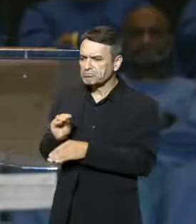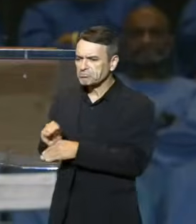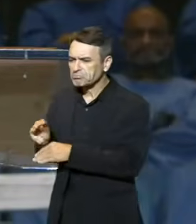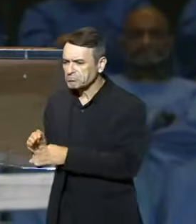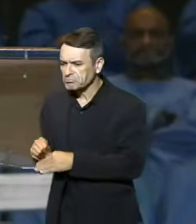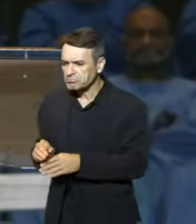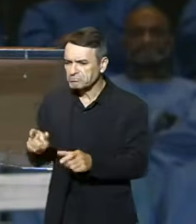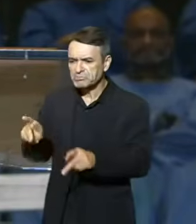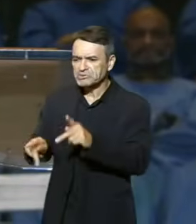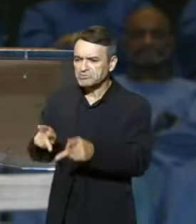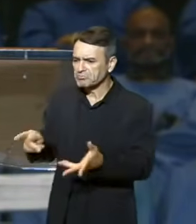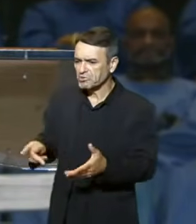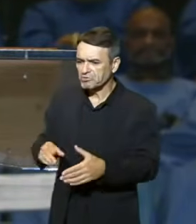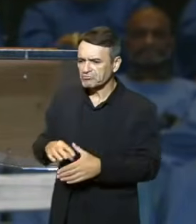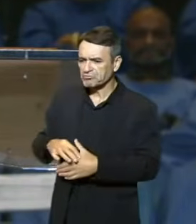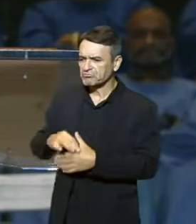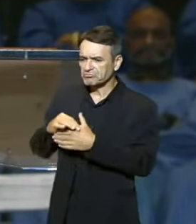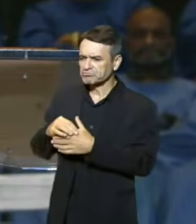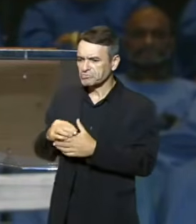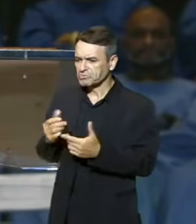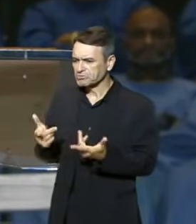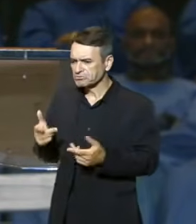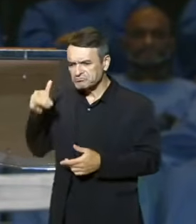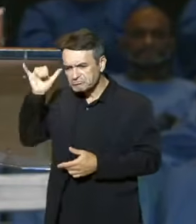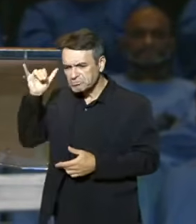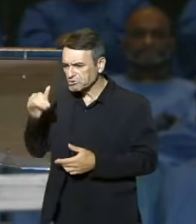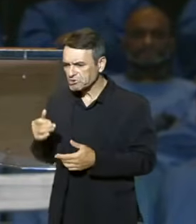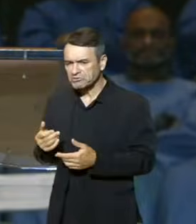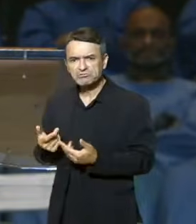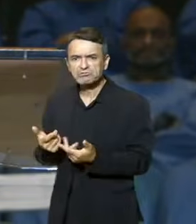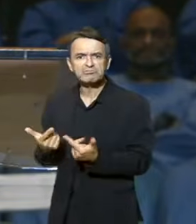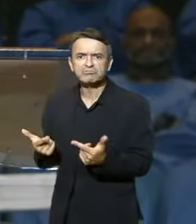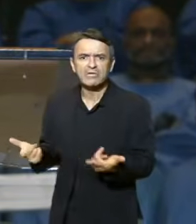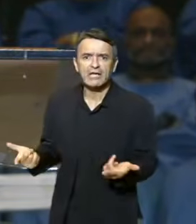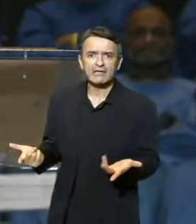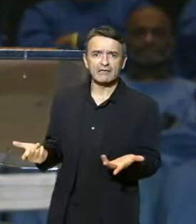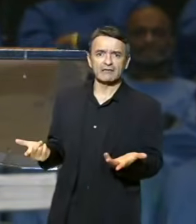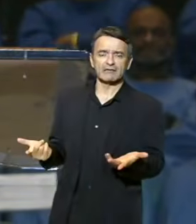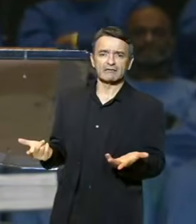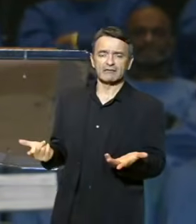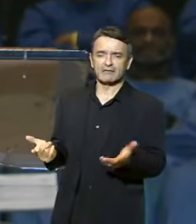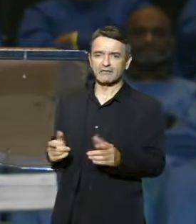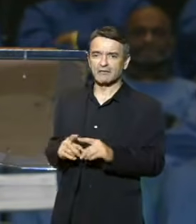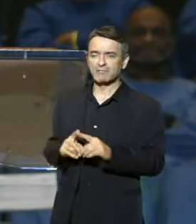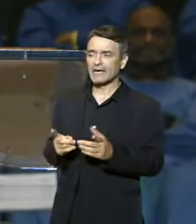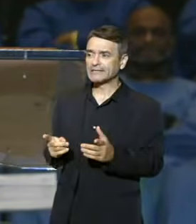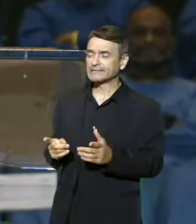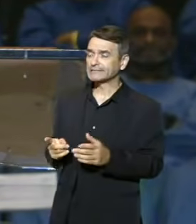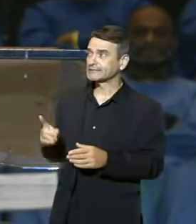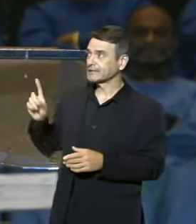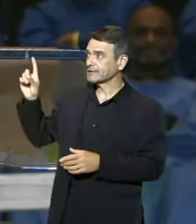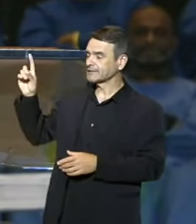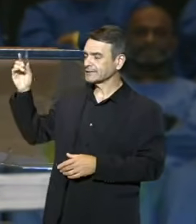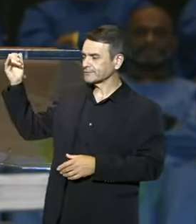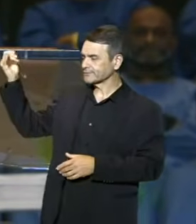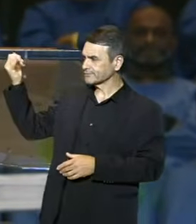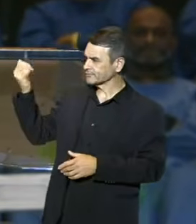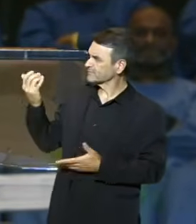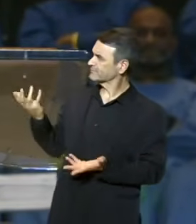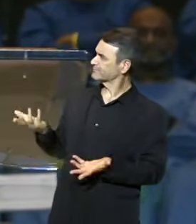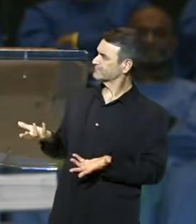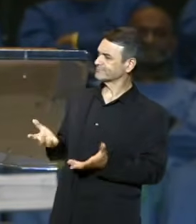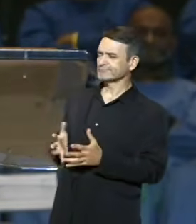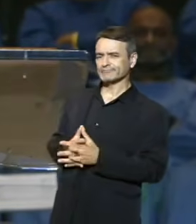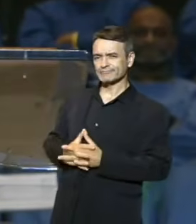animais suficientes para alimentar. E eu não estou lendo todo o capítulo com você, mas Deus chega a dizer para Moisés: será que eu sou